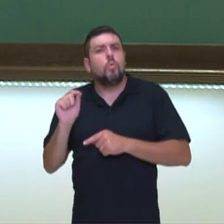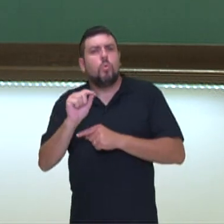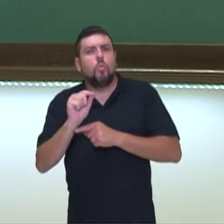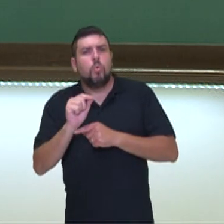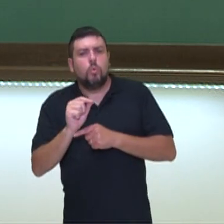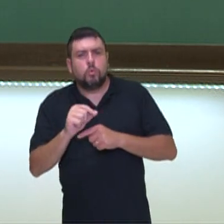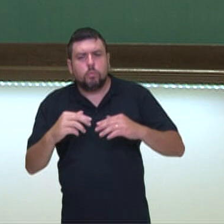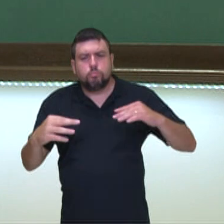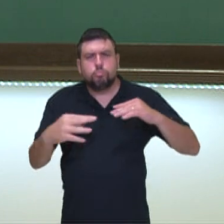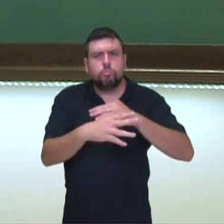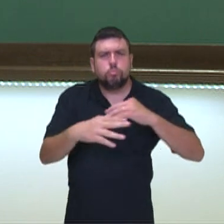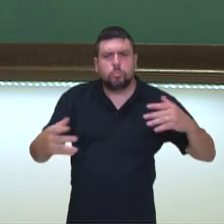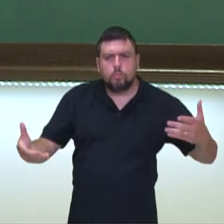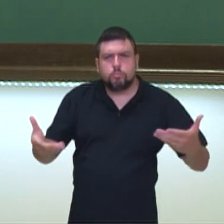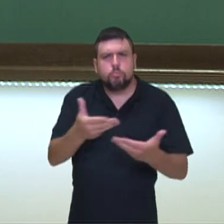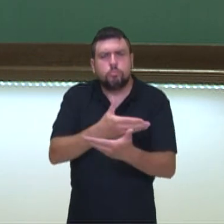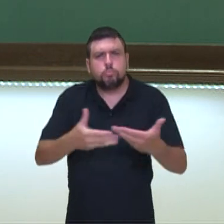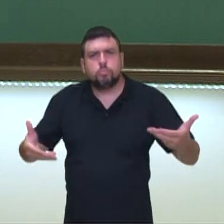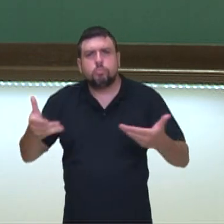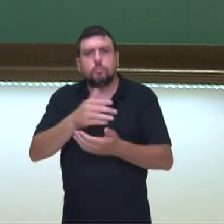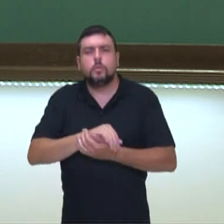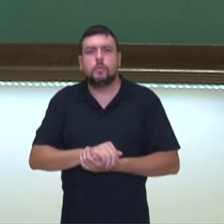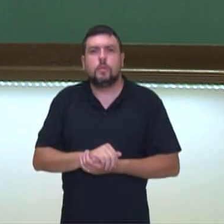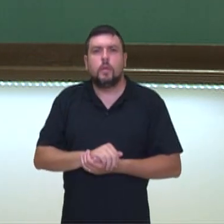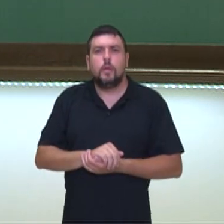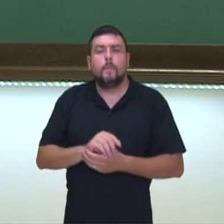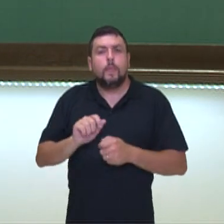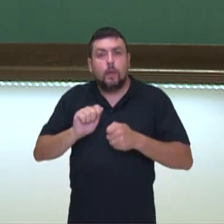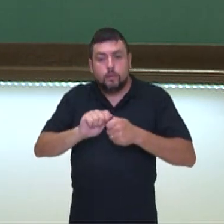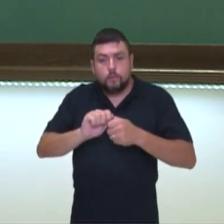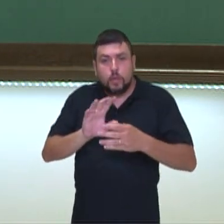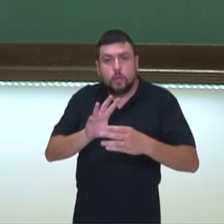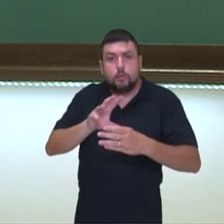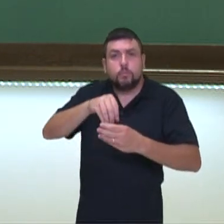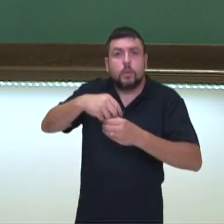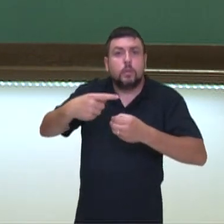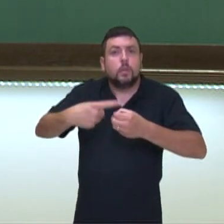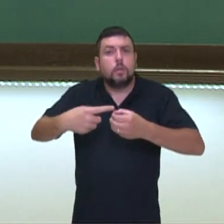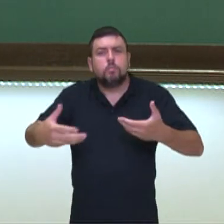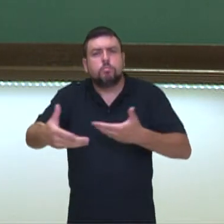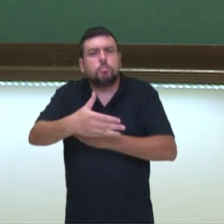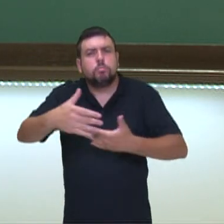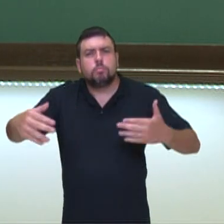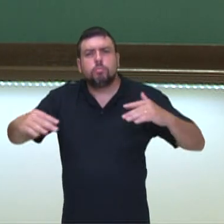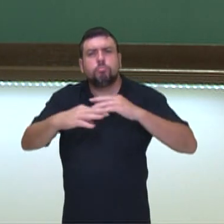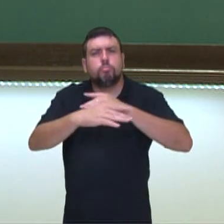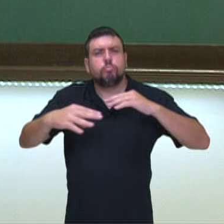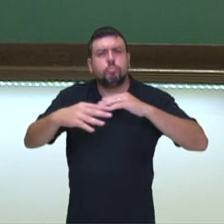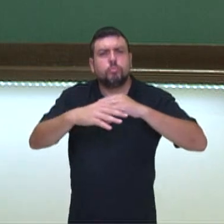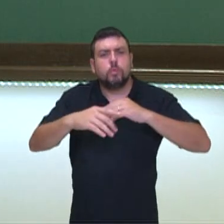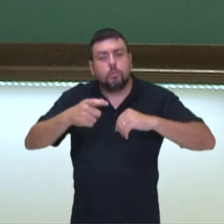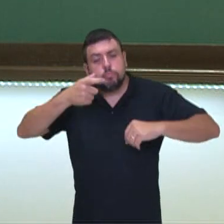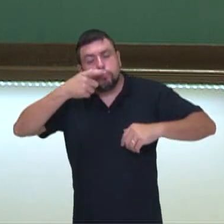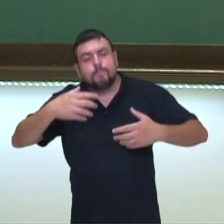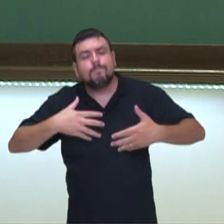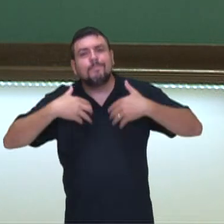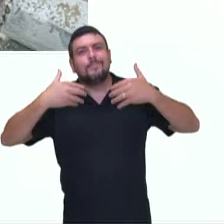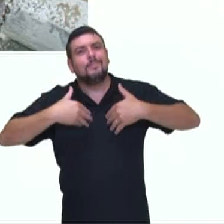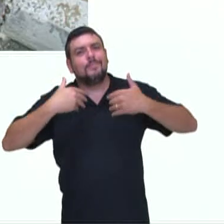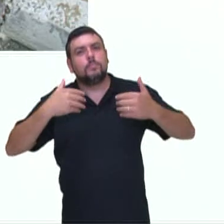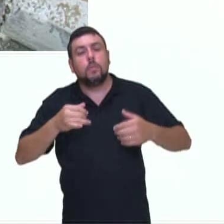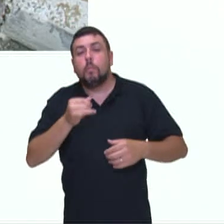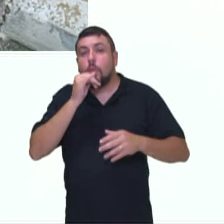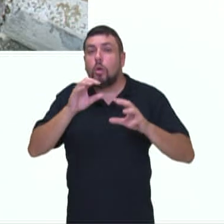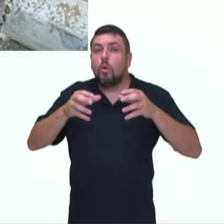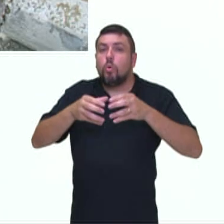meio urbano, né? Tornando a realidade um pouquinho mais alegre para quem passa por ali, como é o caso do Grupo 6 e Meia, que